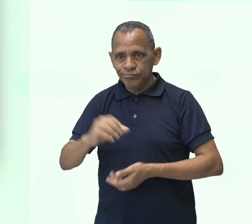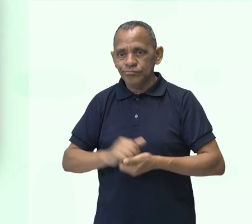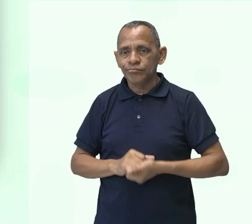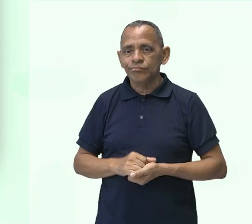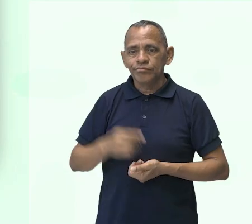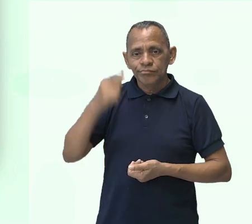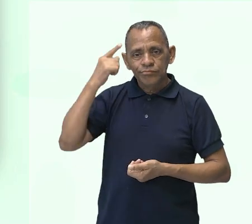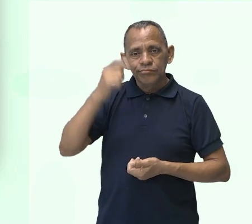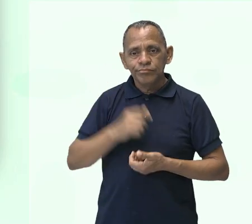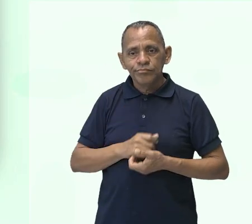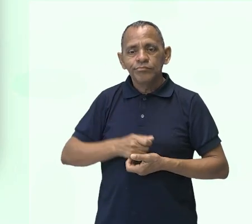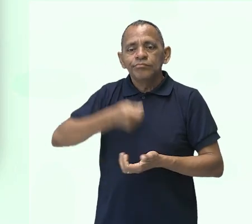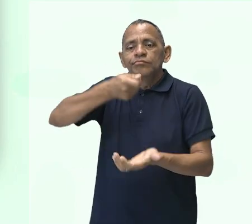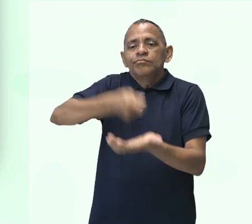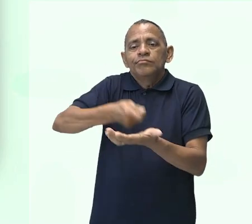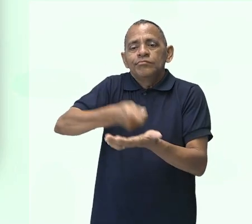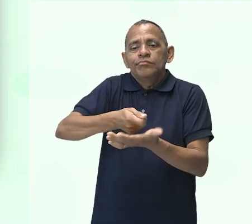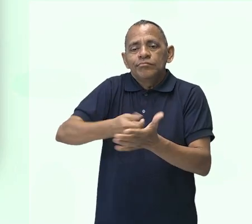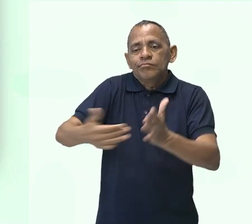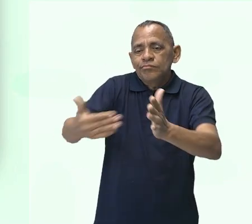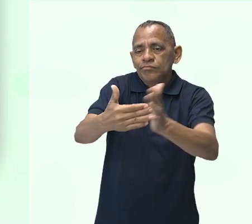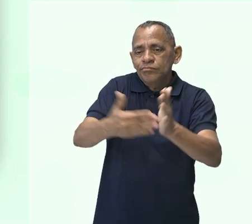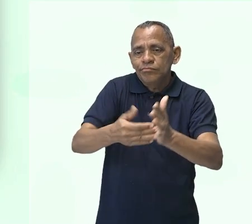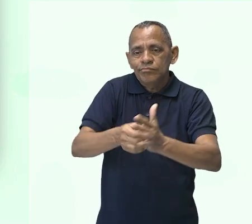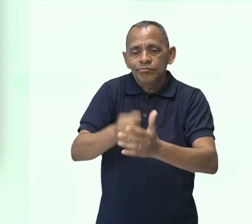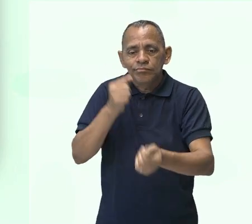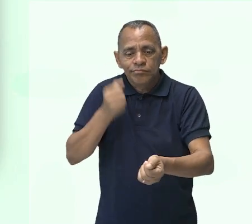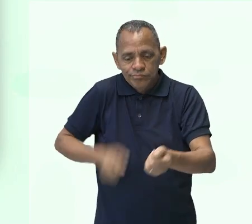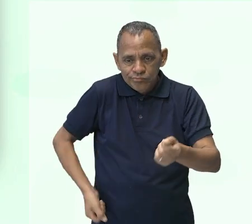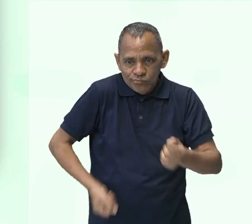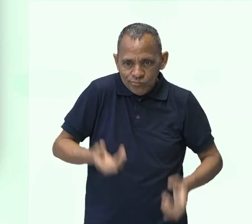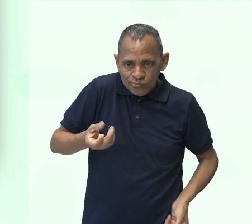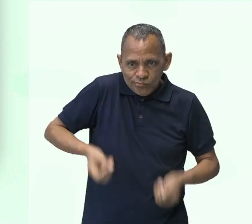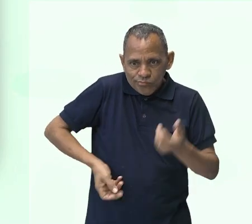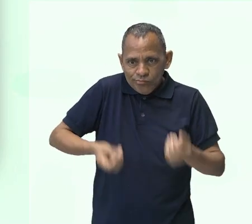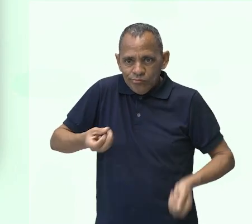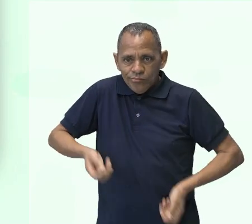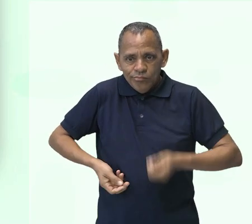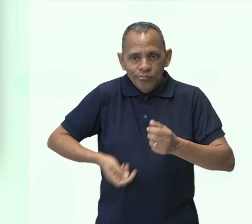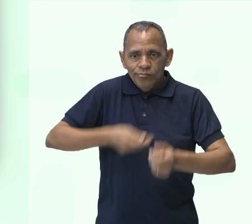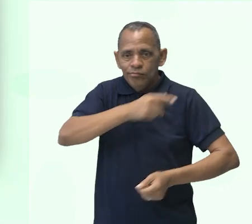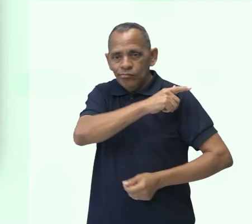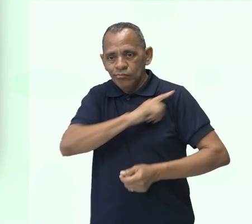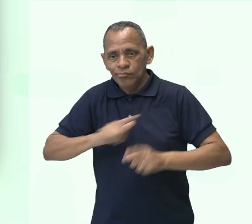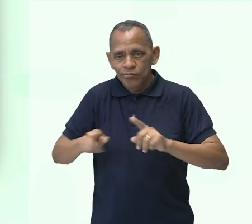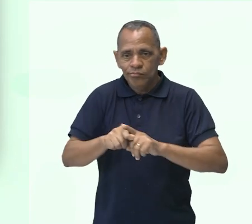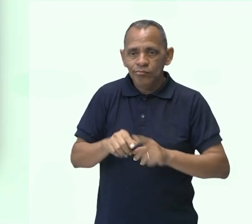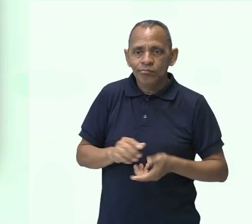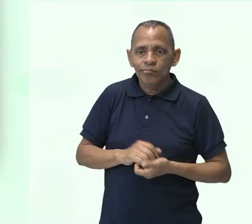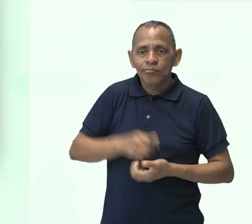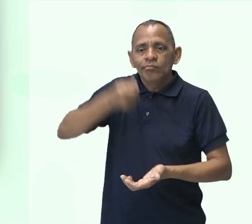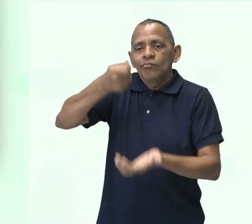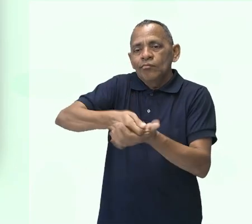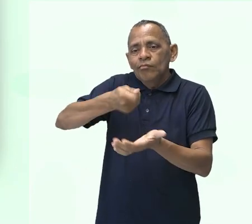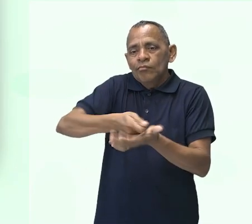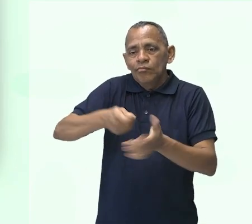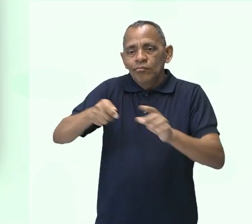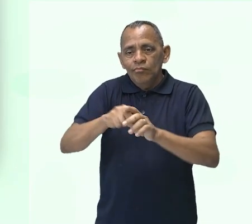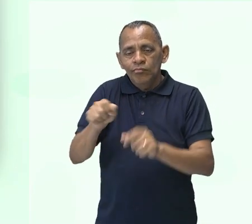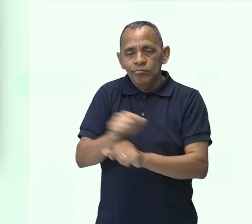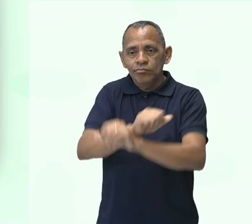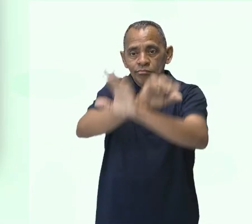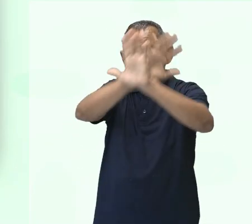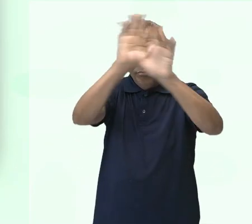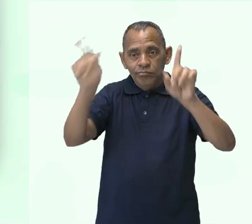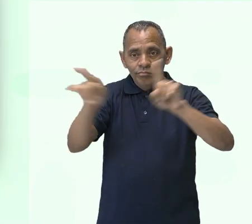de impor limites aos gastos públicos e exigência de maior transparência na